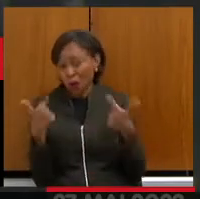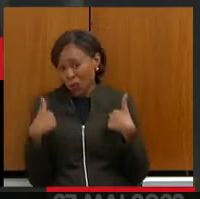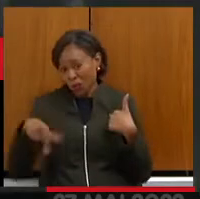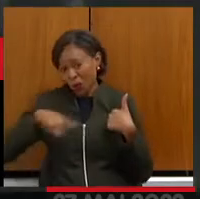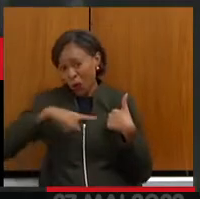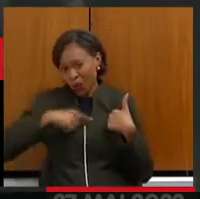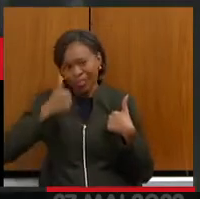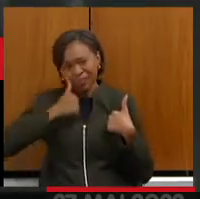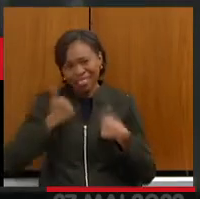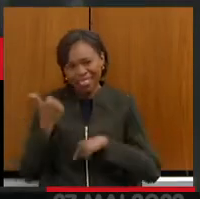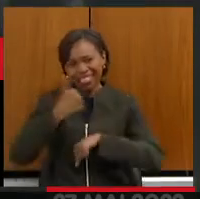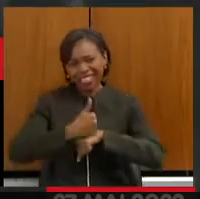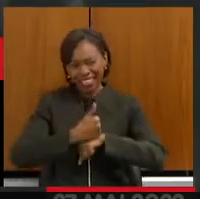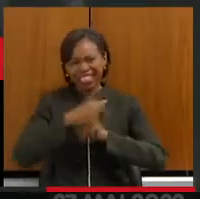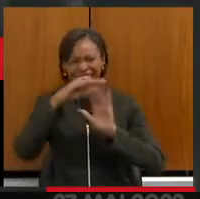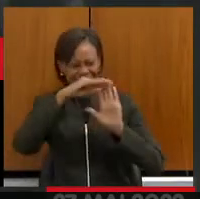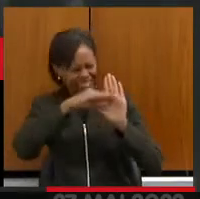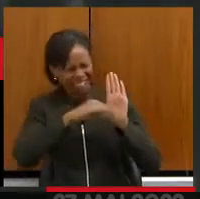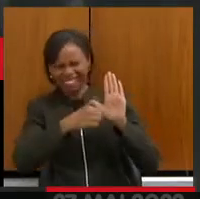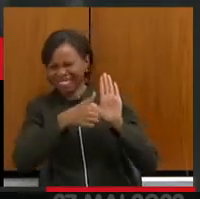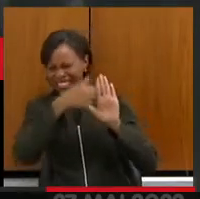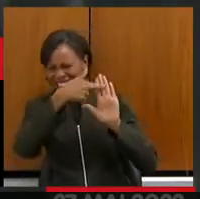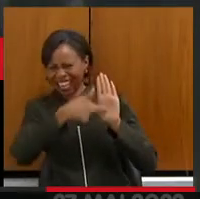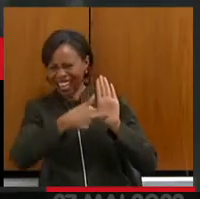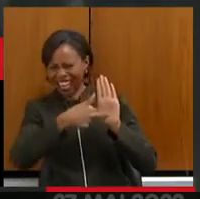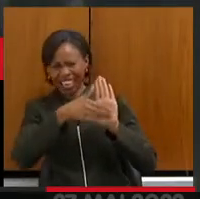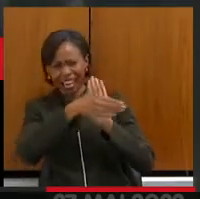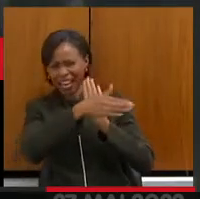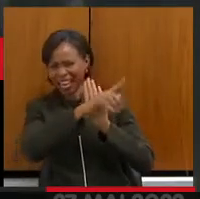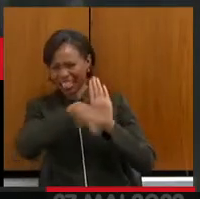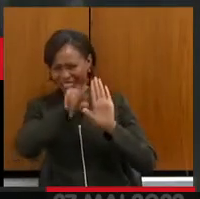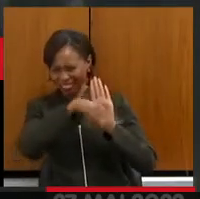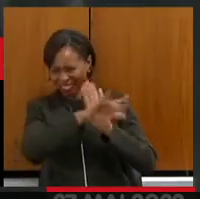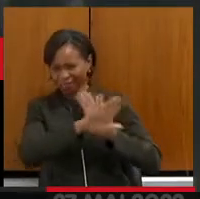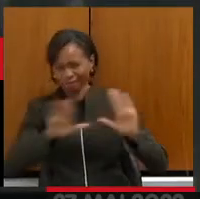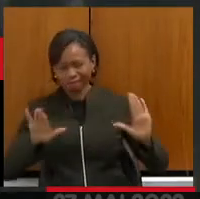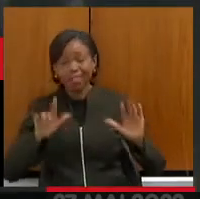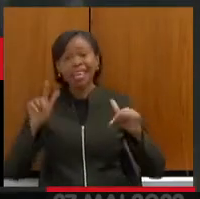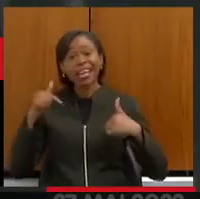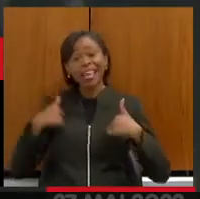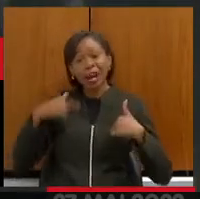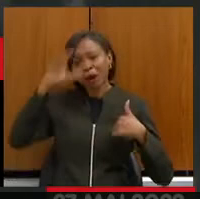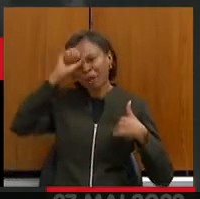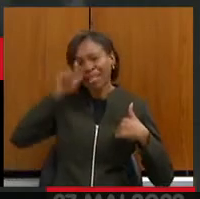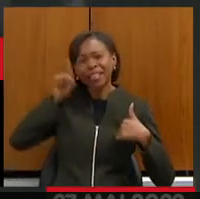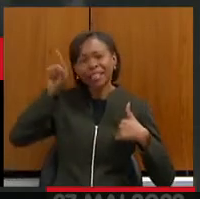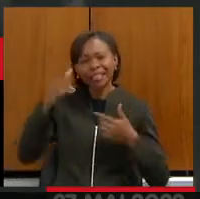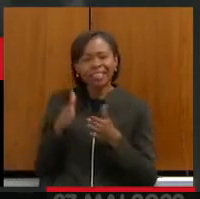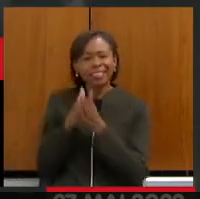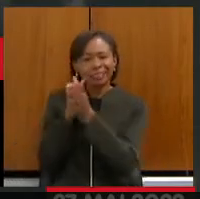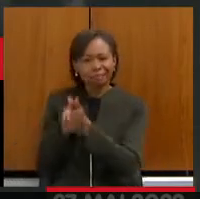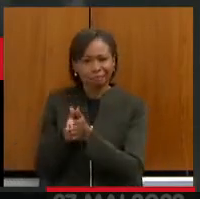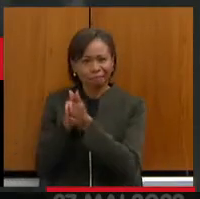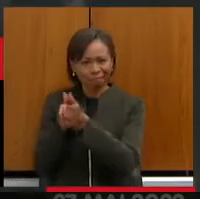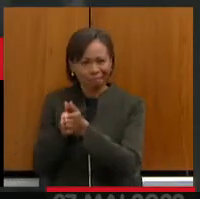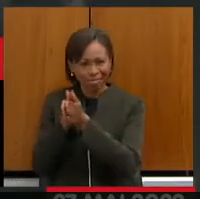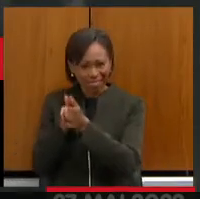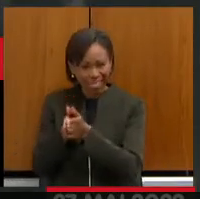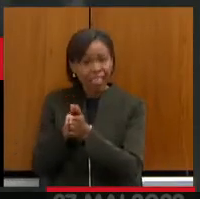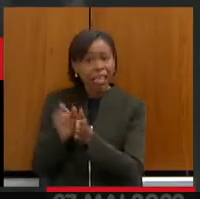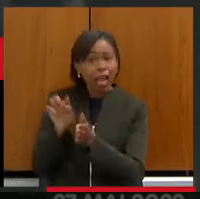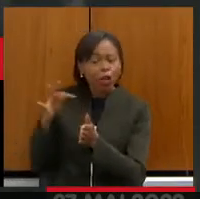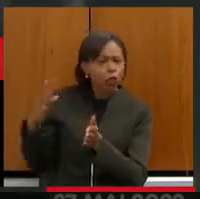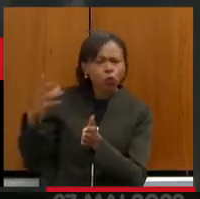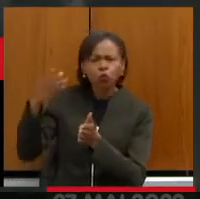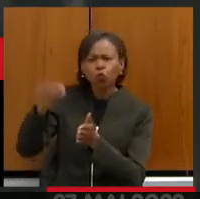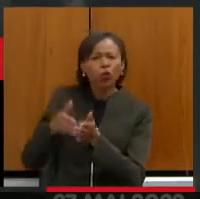é nós vamos quebrar o protocolo eu aprendi no Vale do Jequitinhonha que tudo lá no